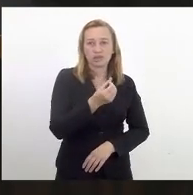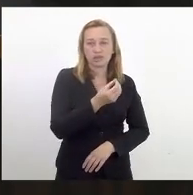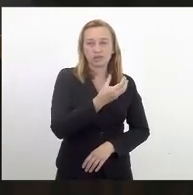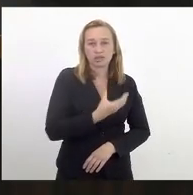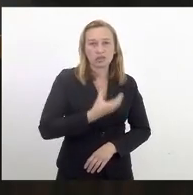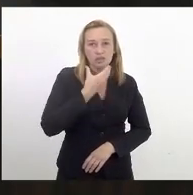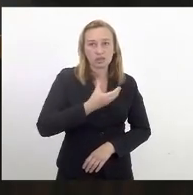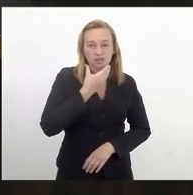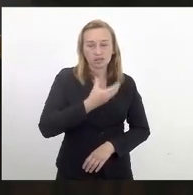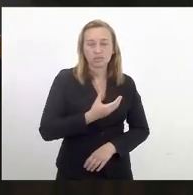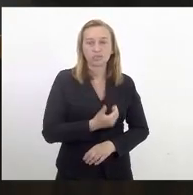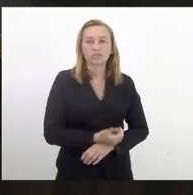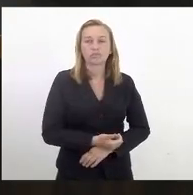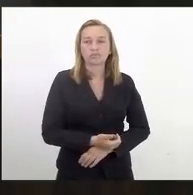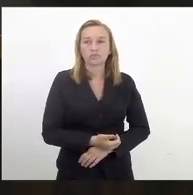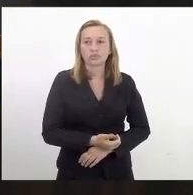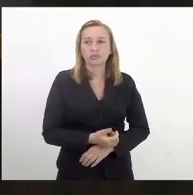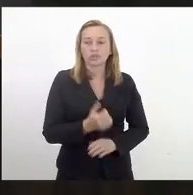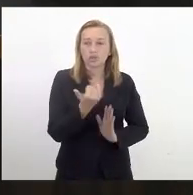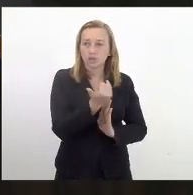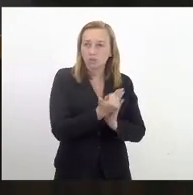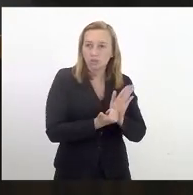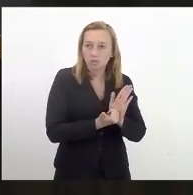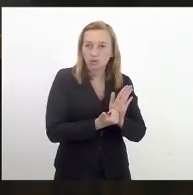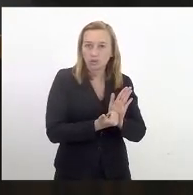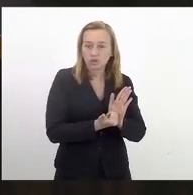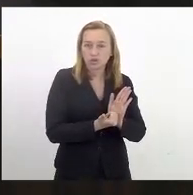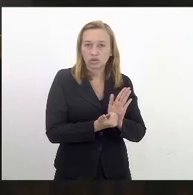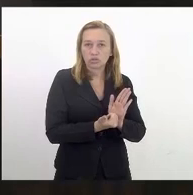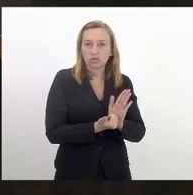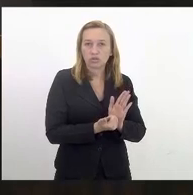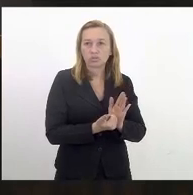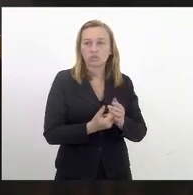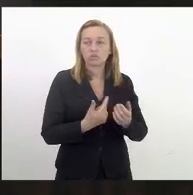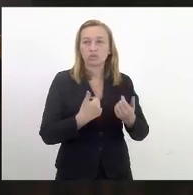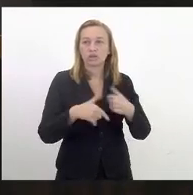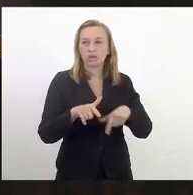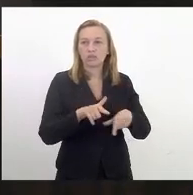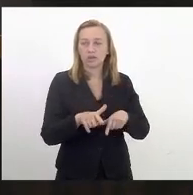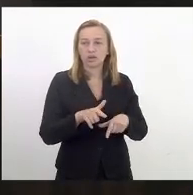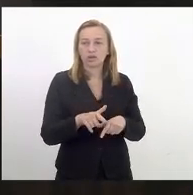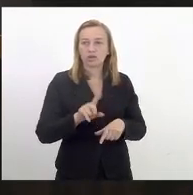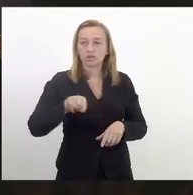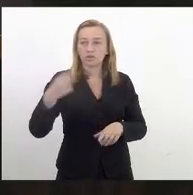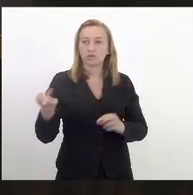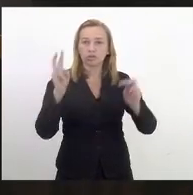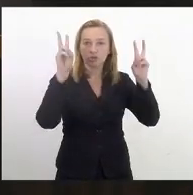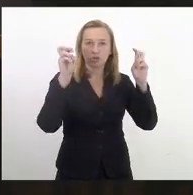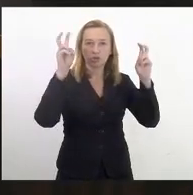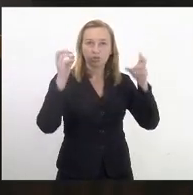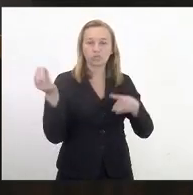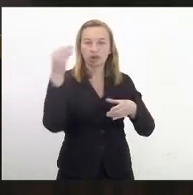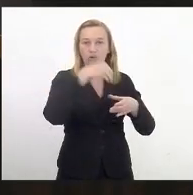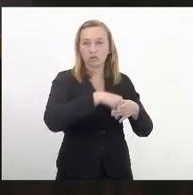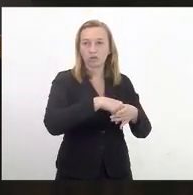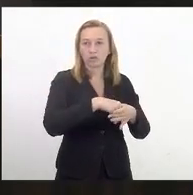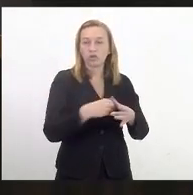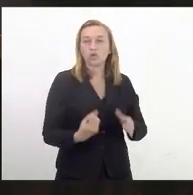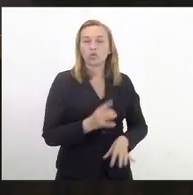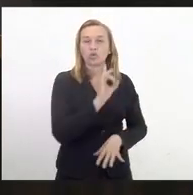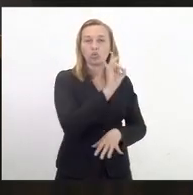96 que dispõe sobre o imposto sobre circulação de mercadorias e serviços e dá outras providências para incluir um